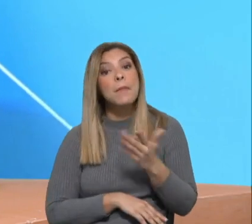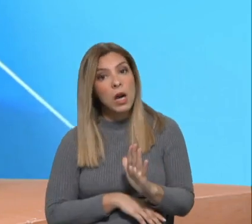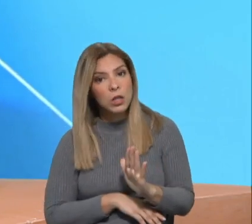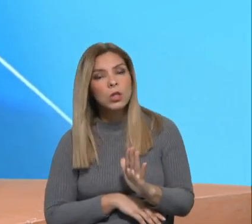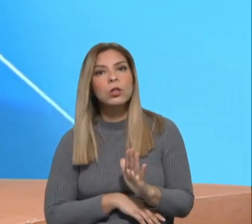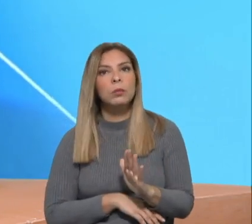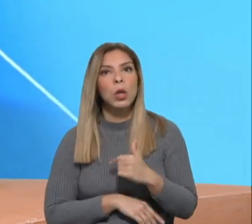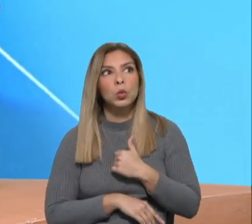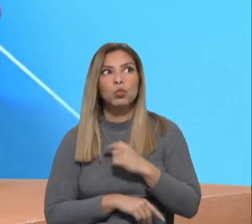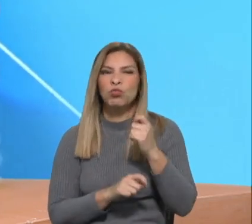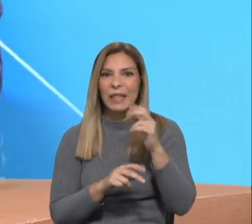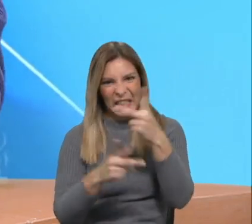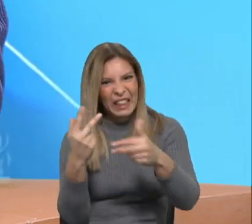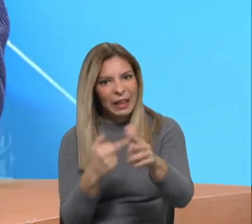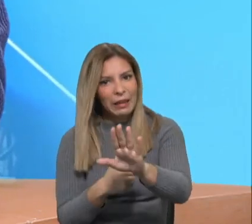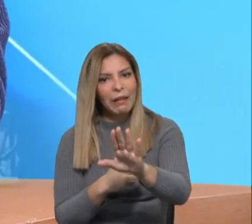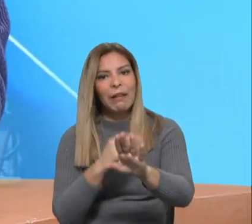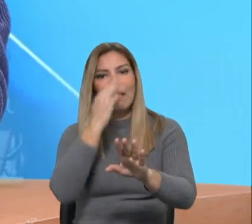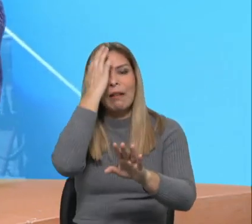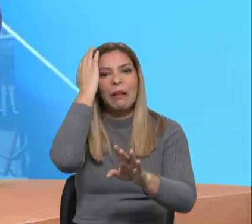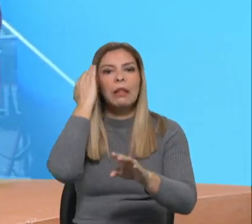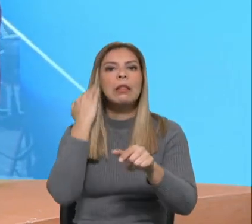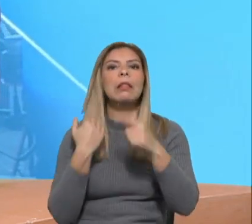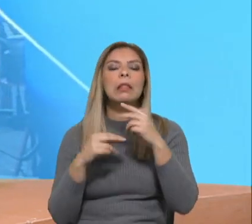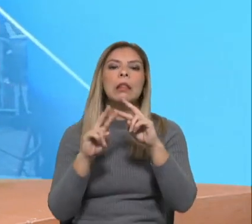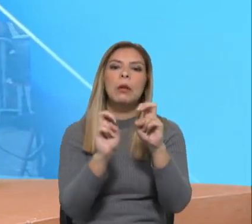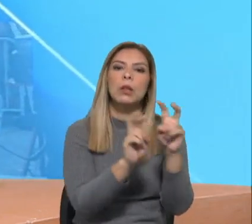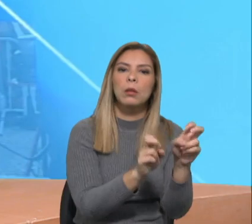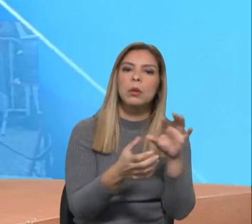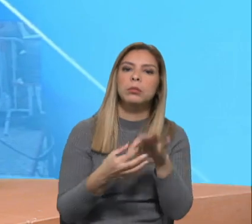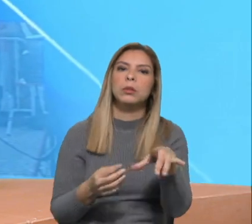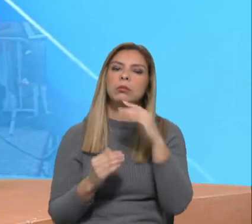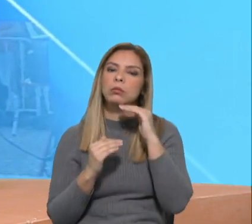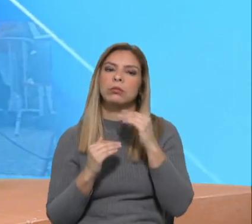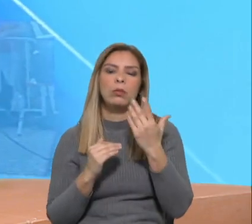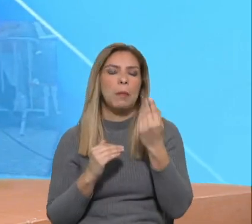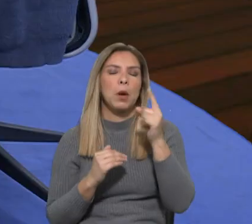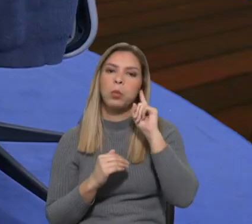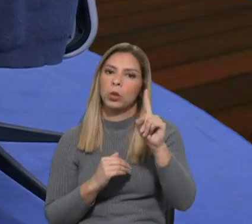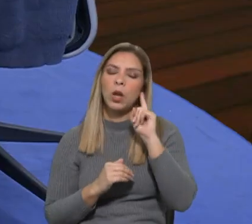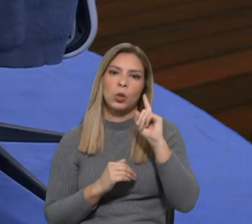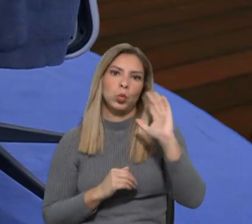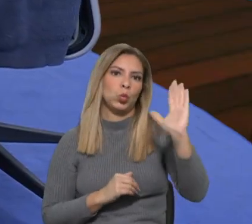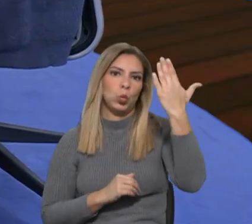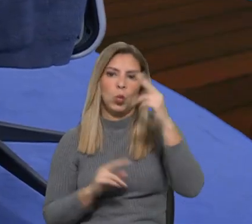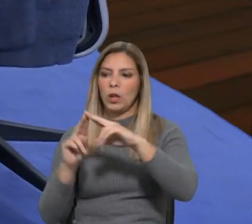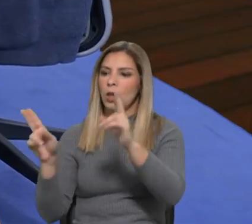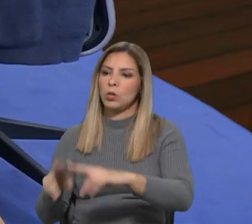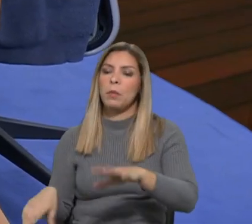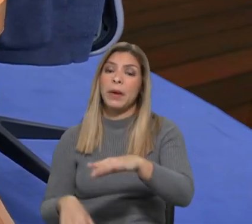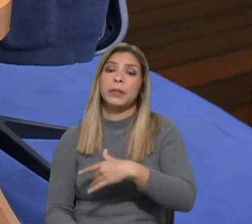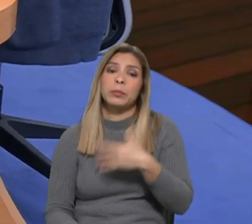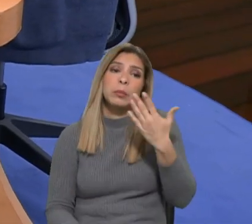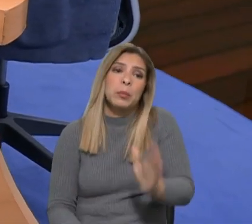uma crítica, enfim, outros temas da atualidade nacional e internacional sejam infinitamente mais importantes, mas é preciso entreter, e